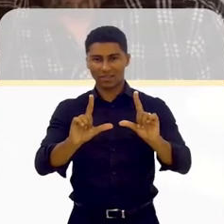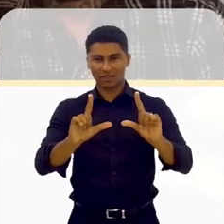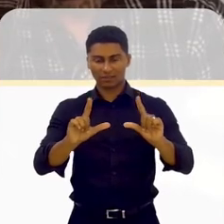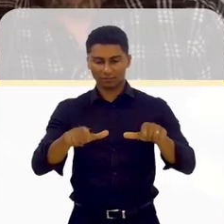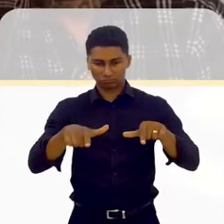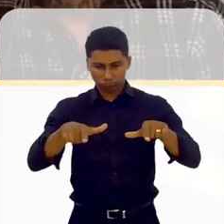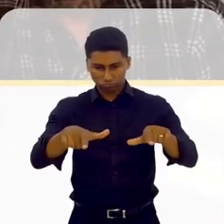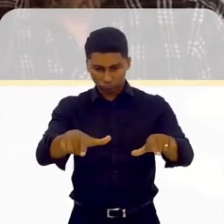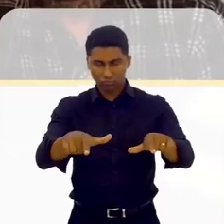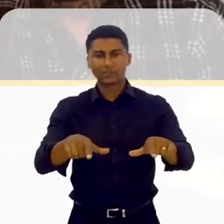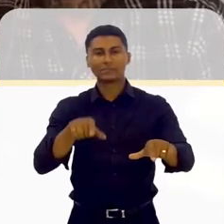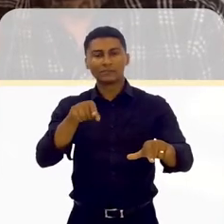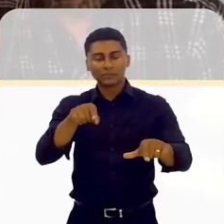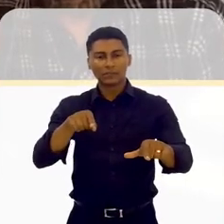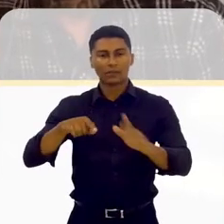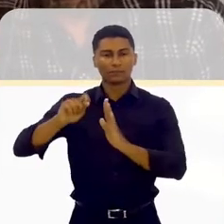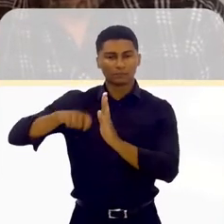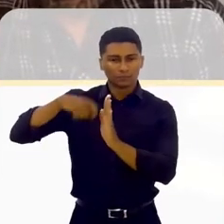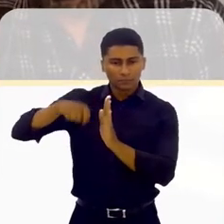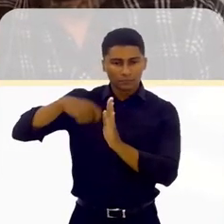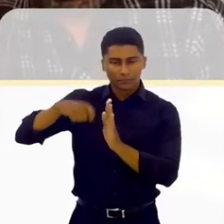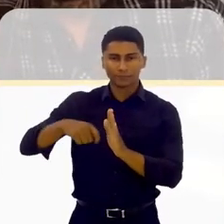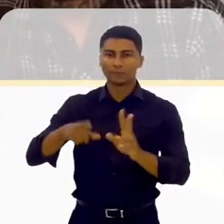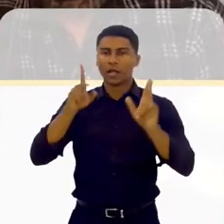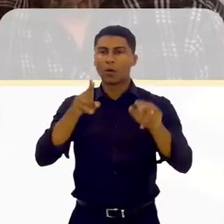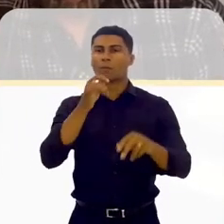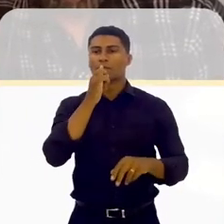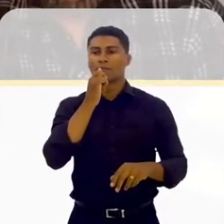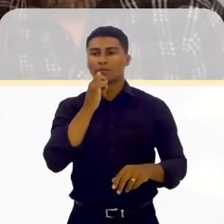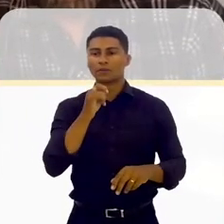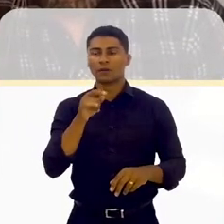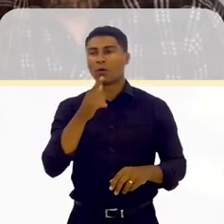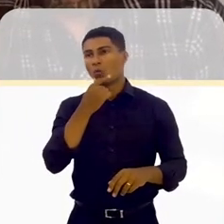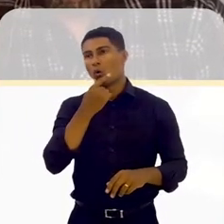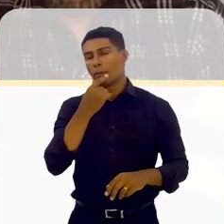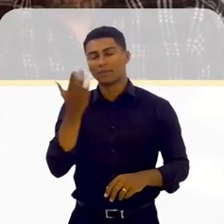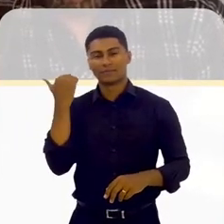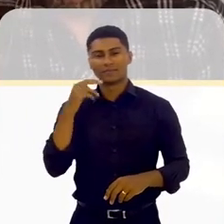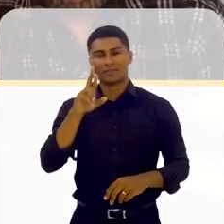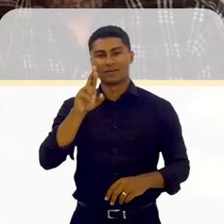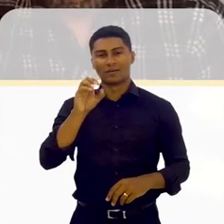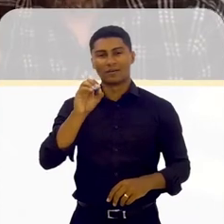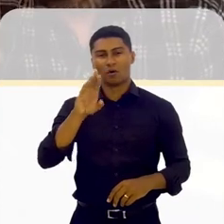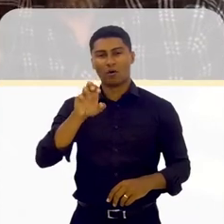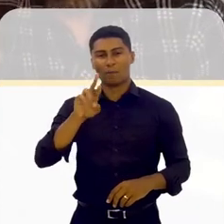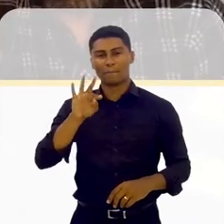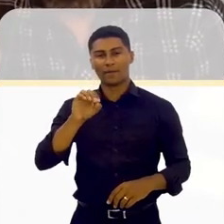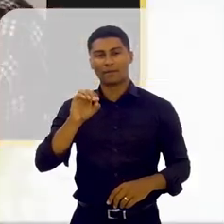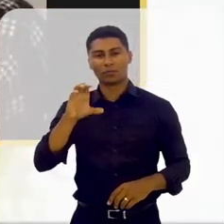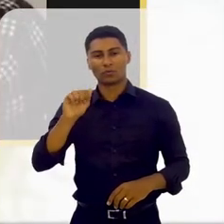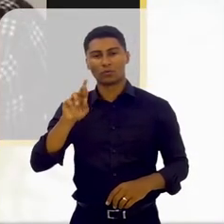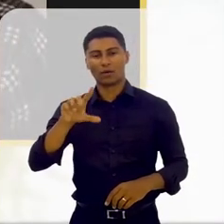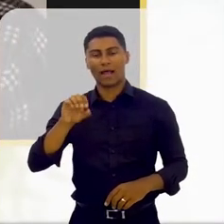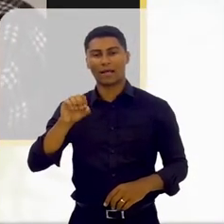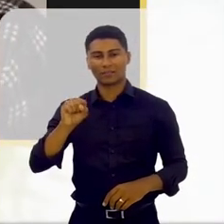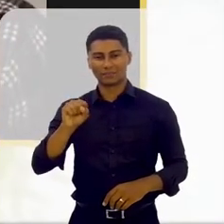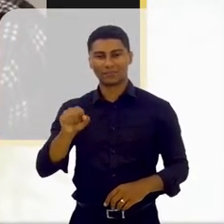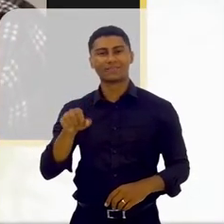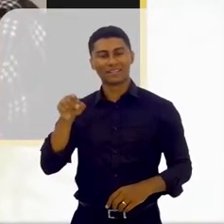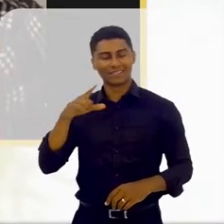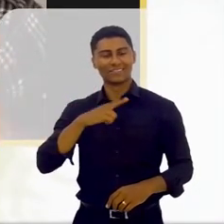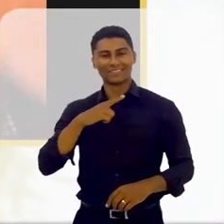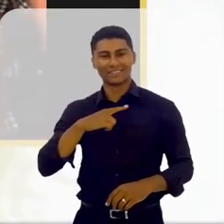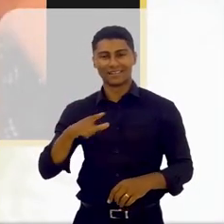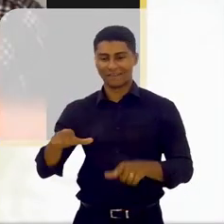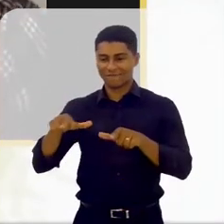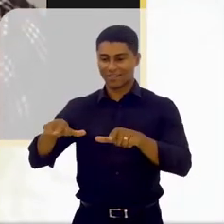fita também, né? No caso. Era um exemplo. É igual você pegar uma fita do Roberto Carlos. Minha avó tinha muitas essas coisas assim. É, Quando ela pegou ia ainda. escutar, já não tinha mais